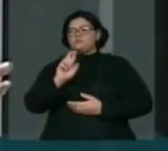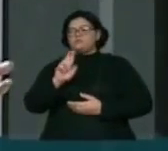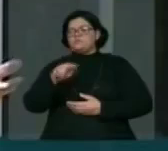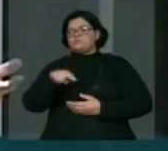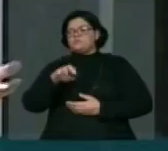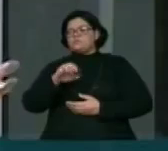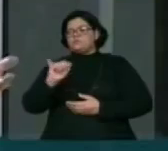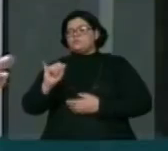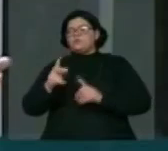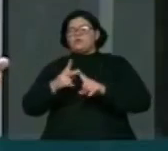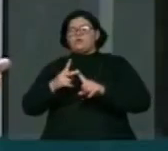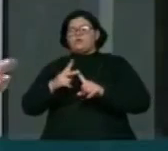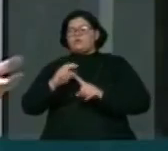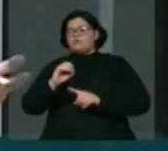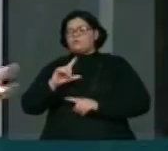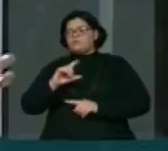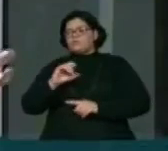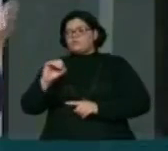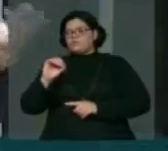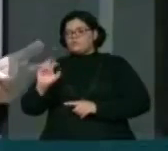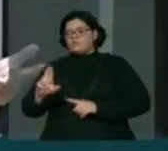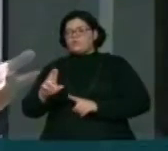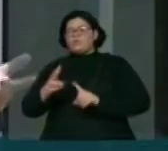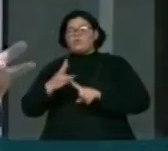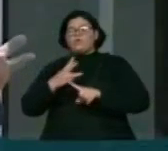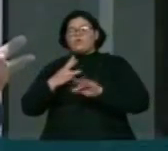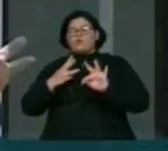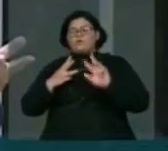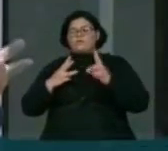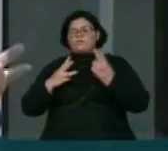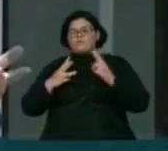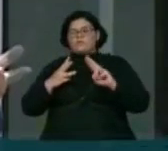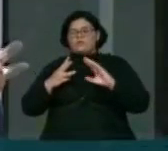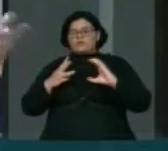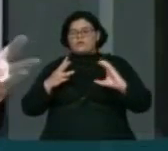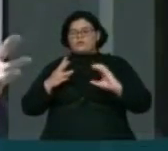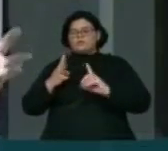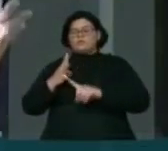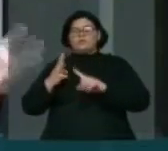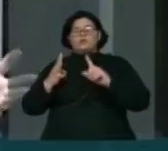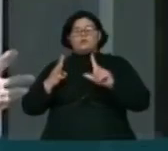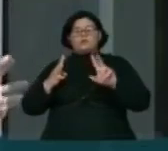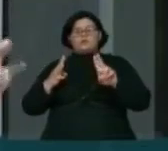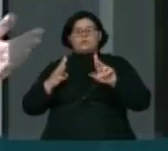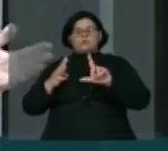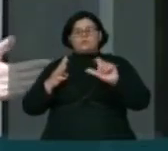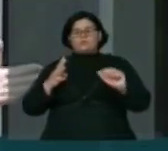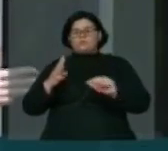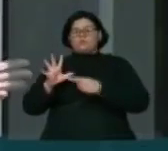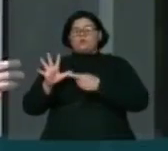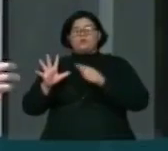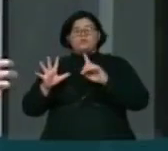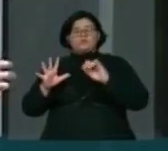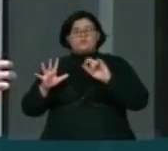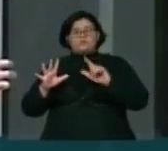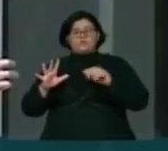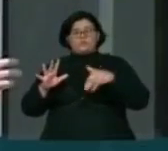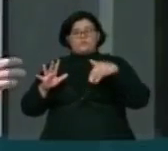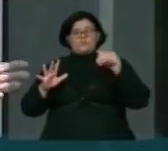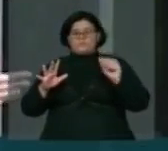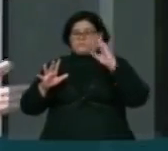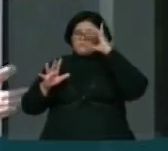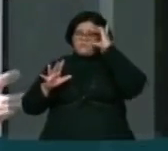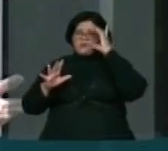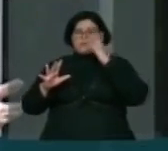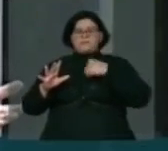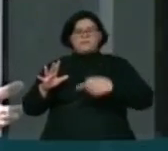Collor, que Fernando Henrique, que Lula e Dilma seriam presidentes da República